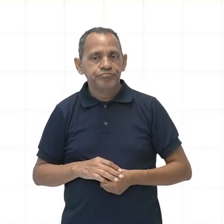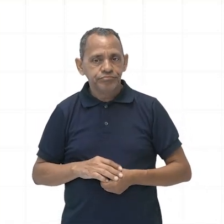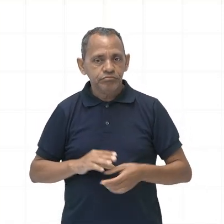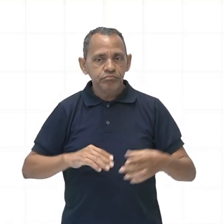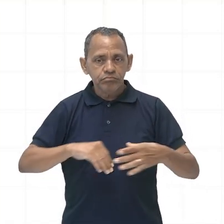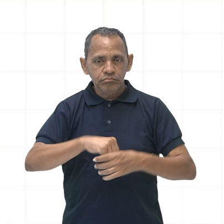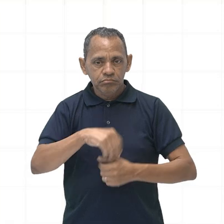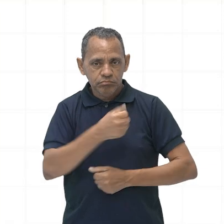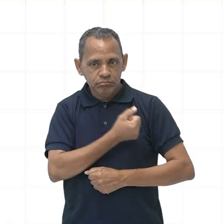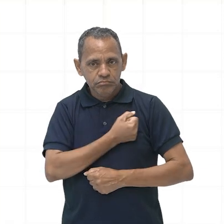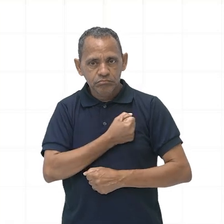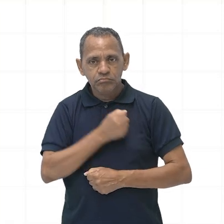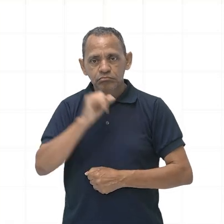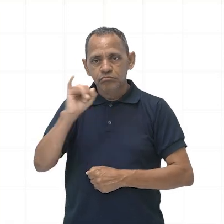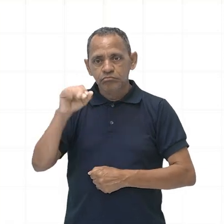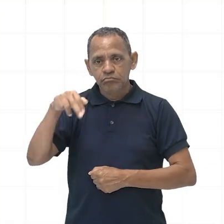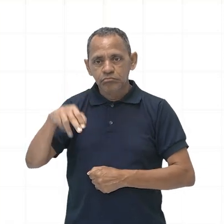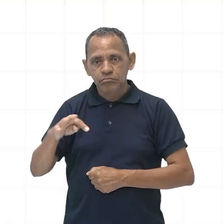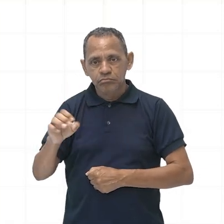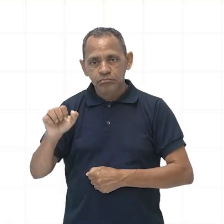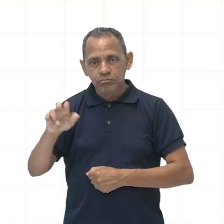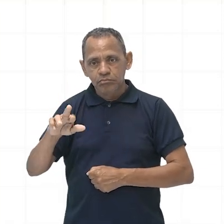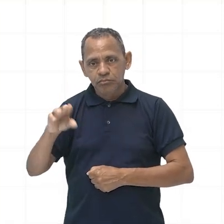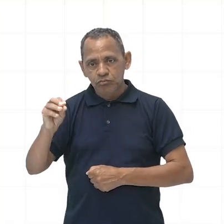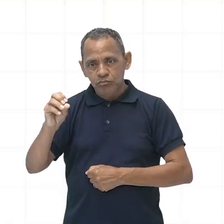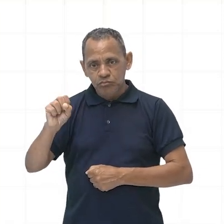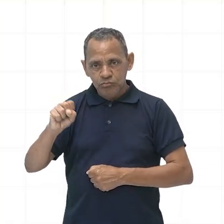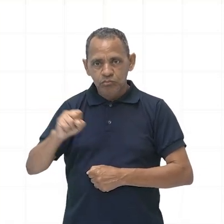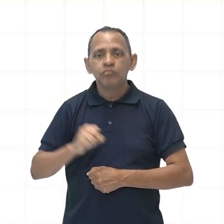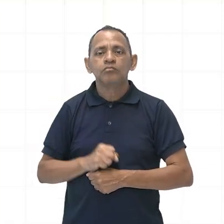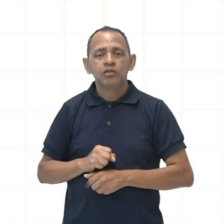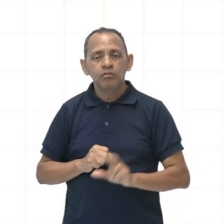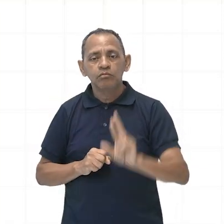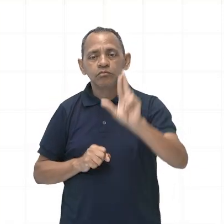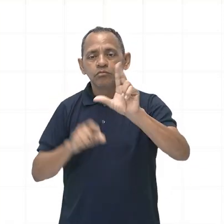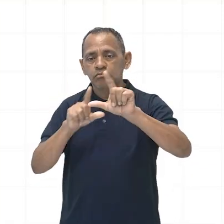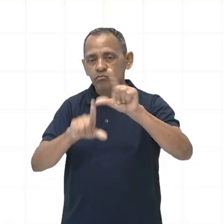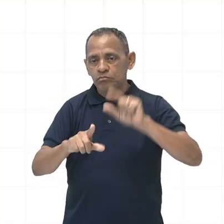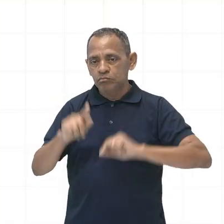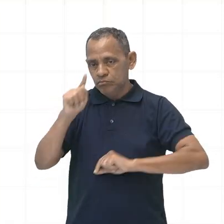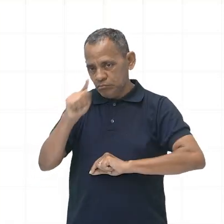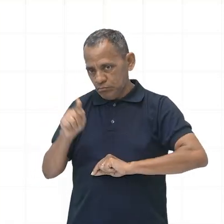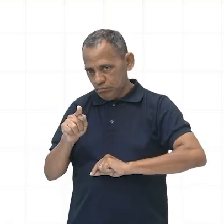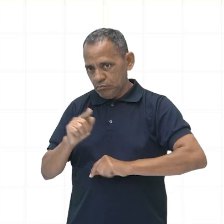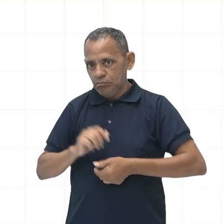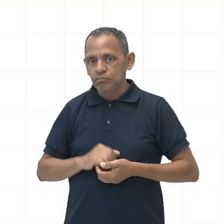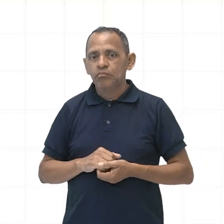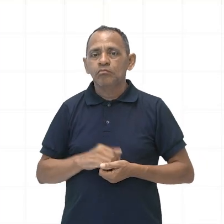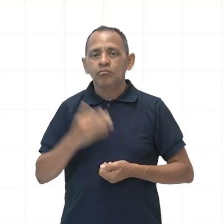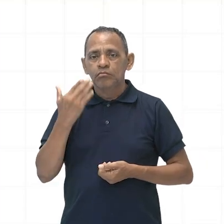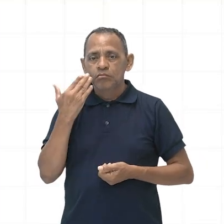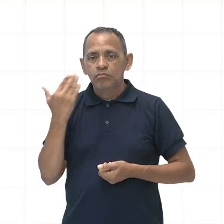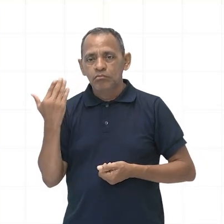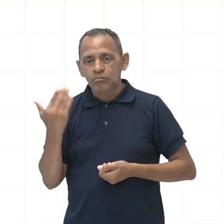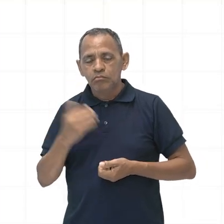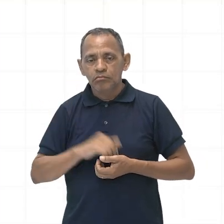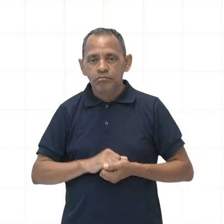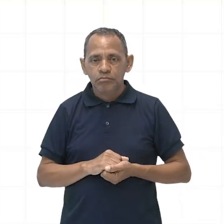inteiros, certo? Então, vamos verificar aqui alguns exemplos, aplicando, então, essa